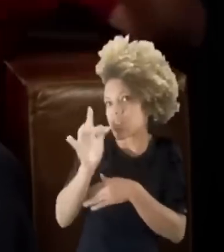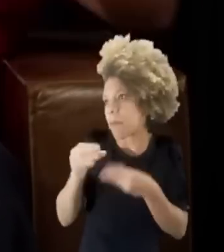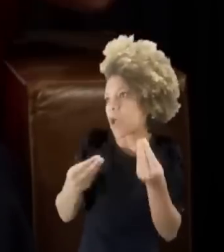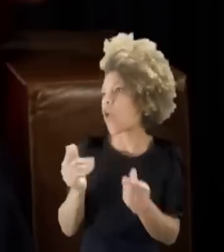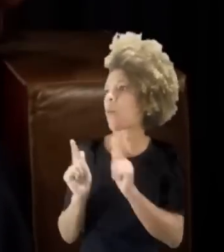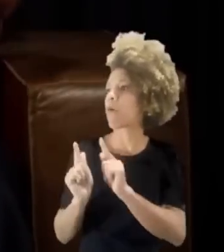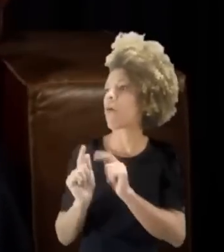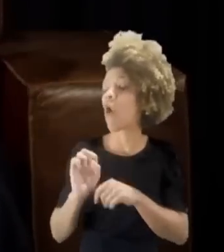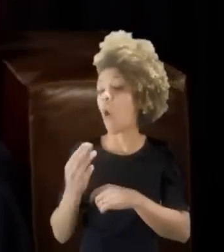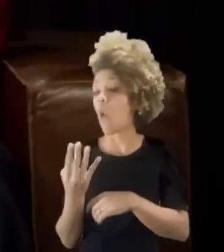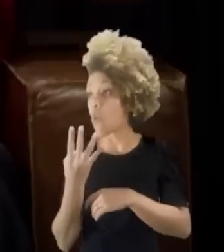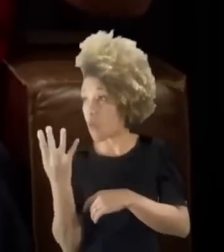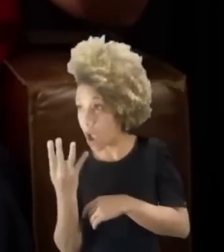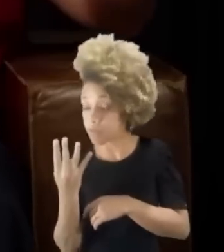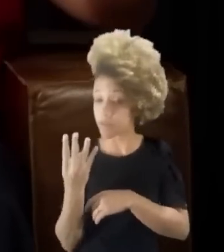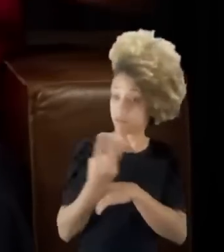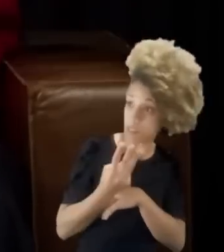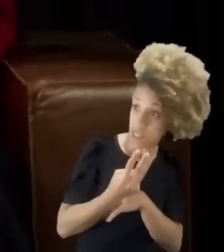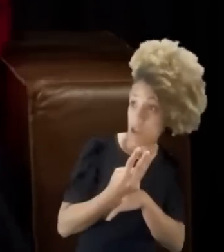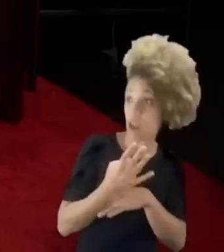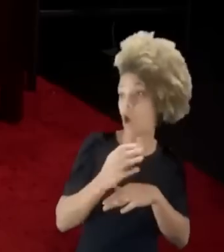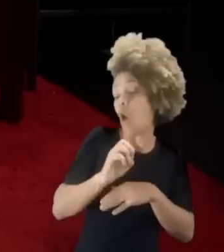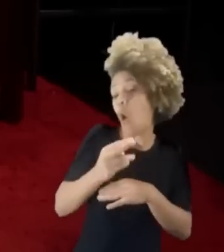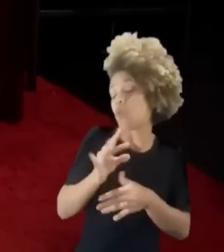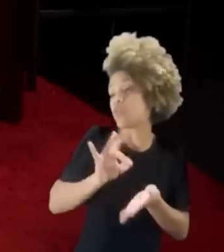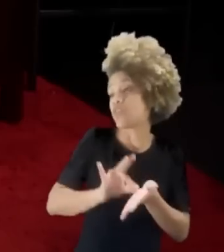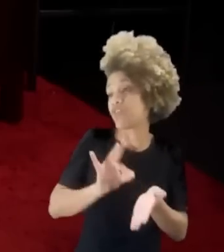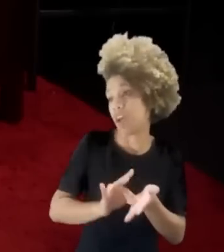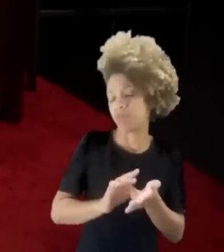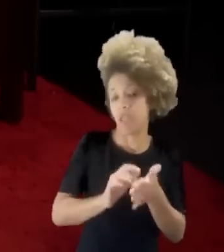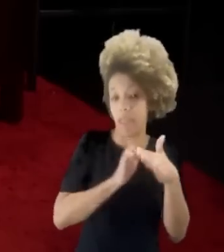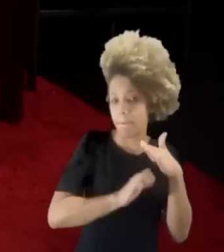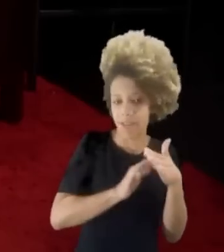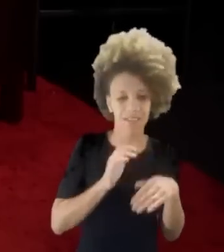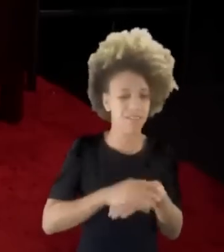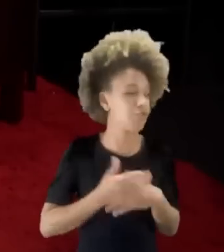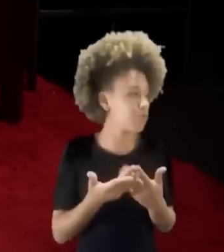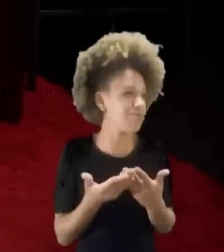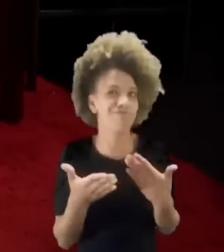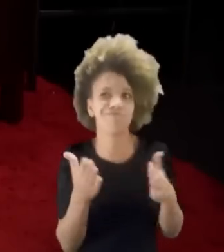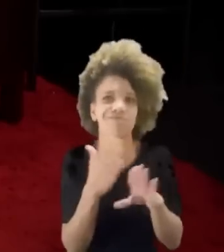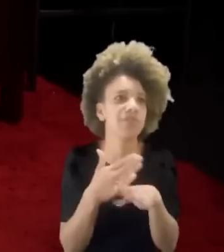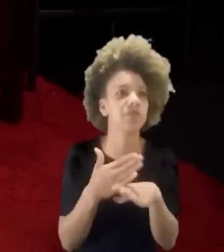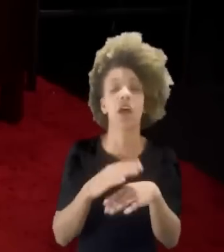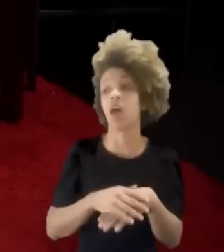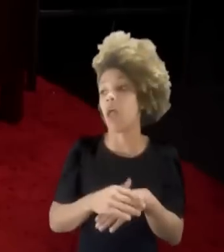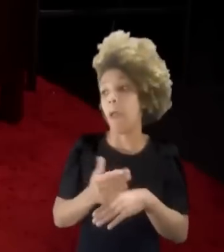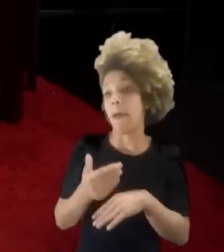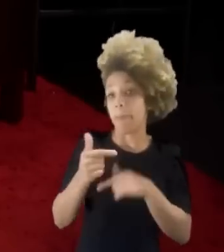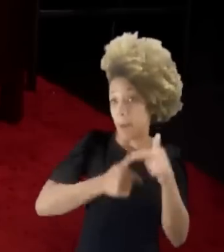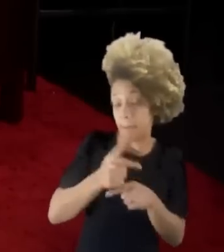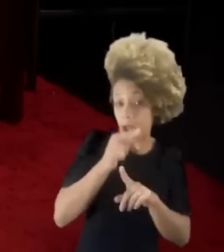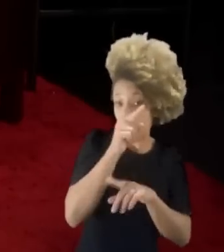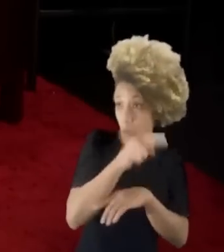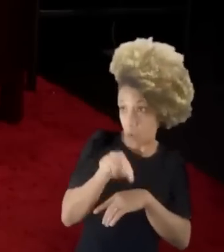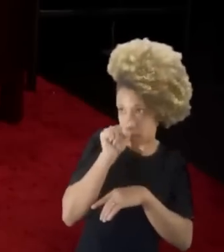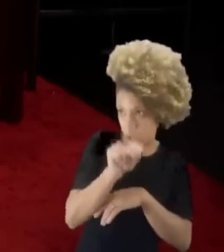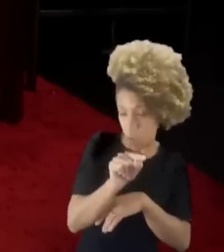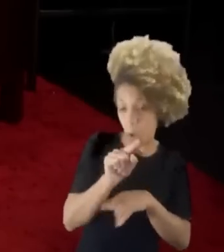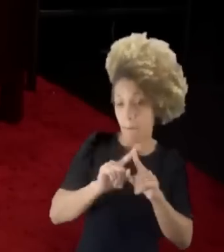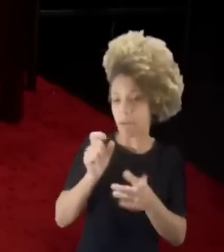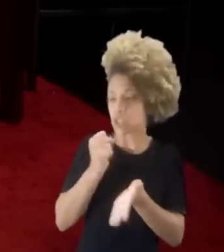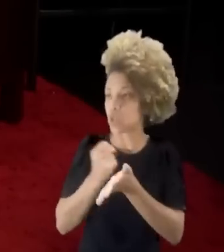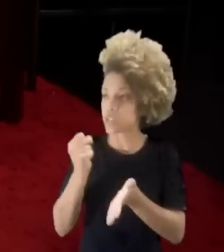revolta se é contra quarteirizado ou se é contra terceirizado ou se é de fato a empresa é você tá Você tá trabalhando para o Itaú mas o Itaú contratou uma